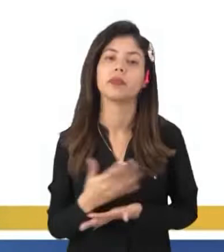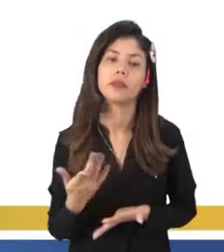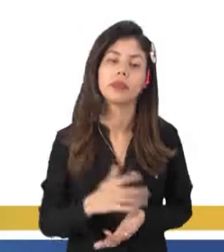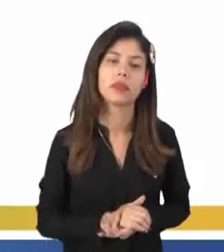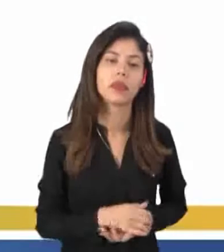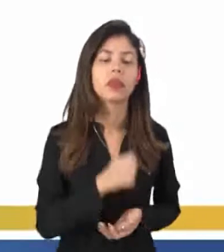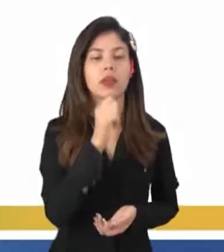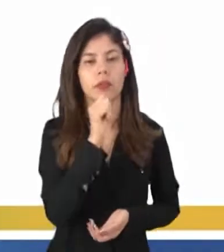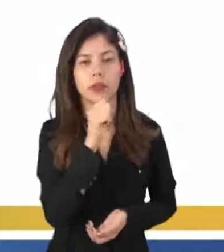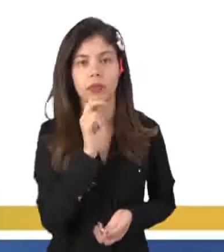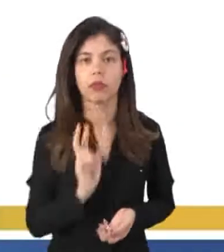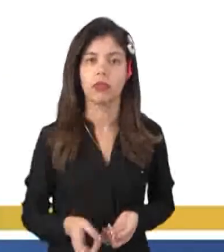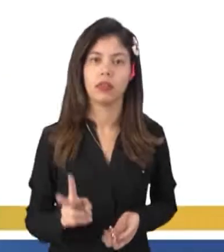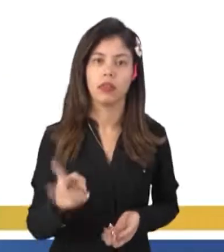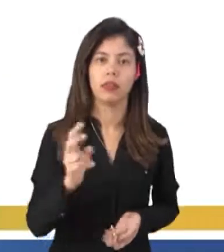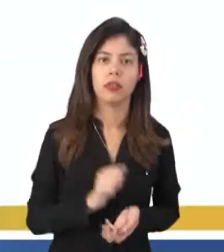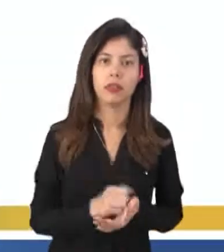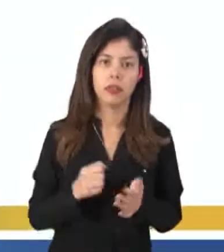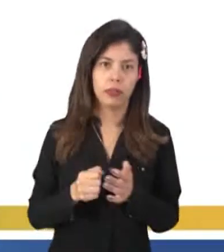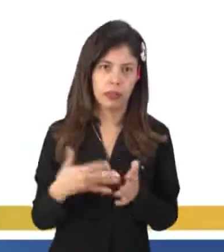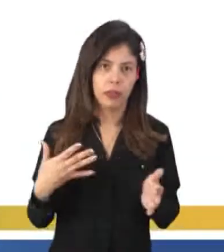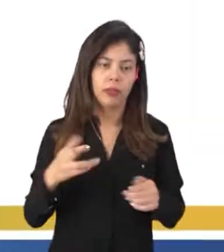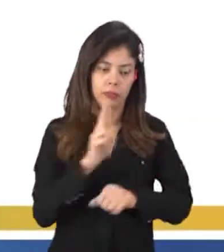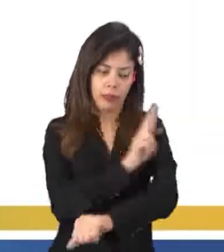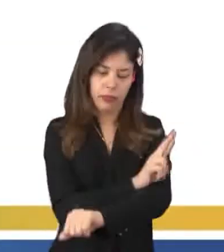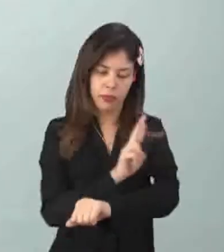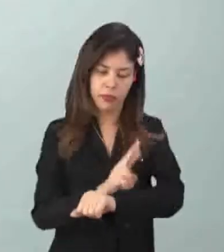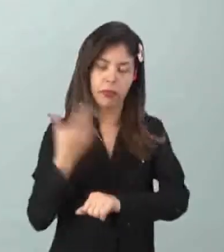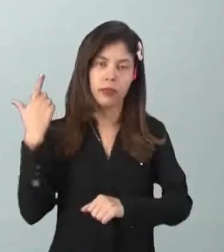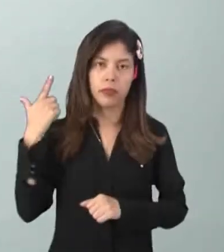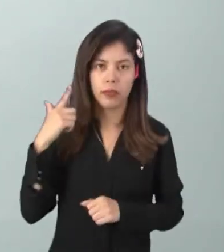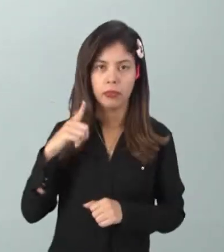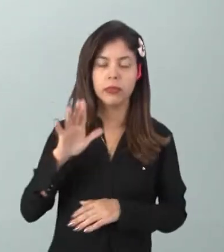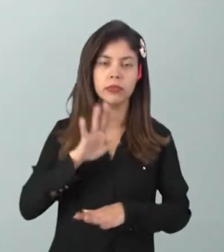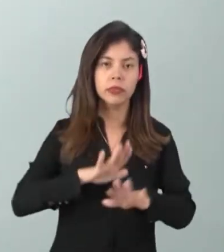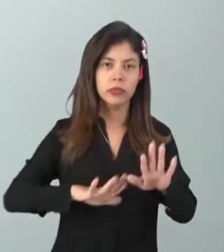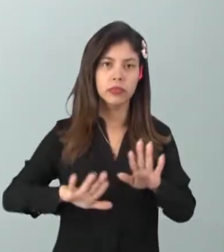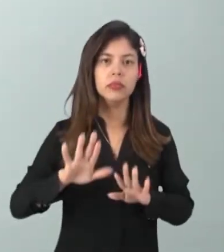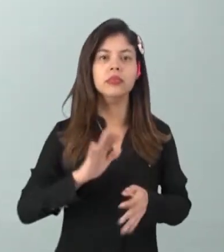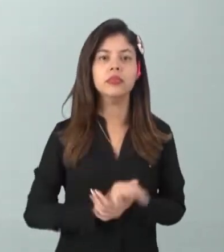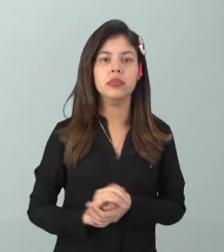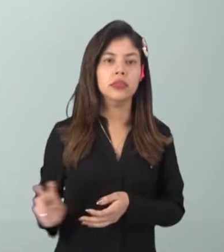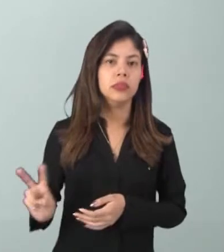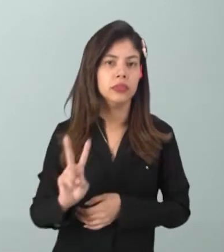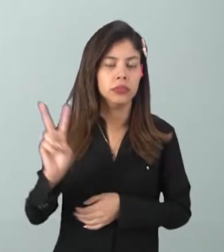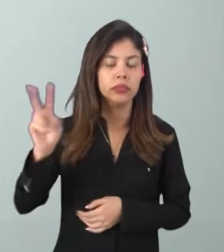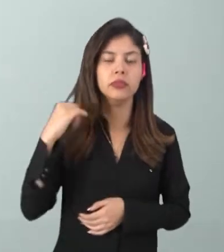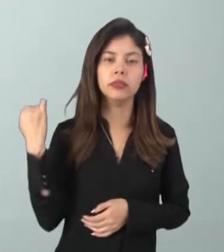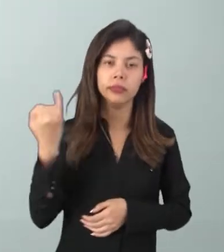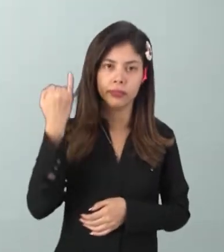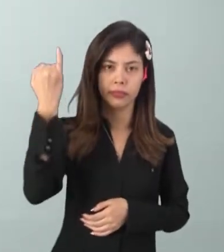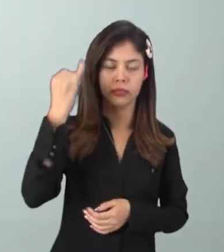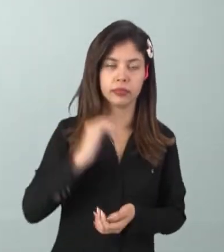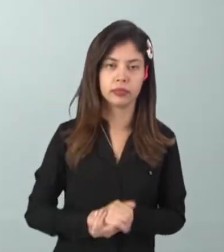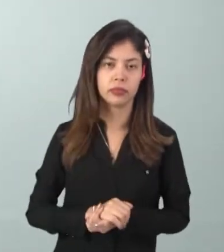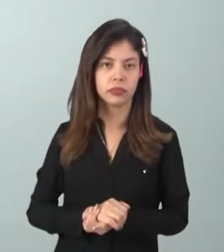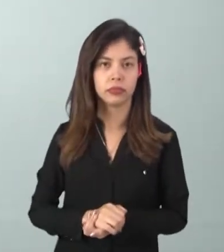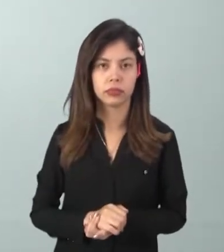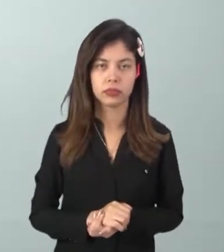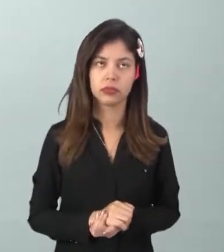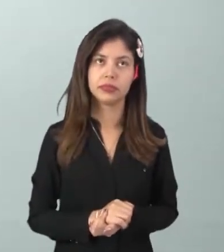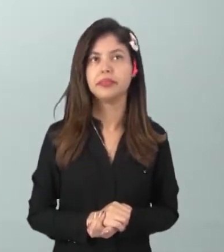ainda permanece, muitas dessas religiões ainda conservam esses valores, né, esses princípios